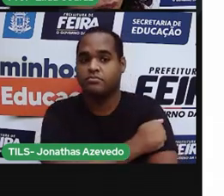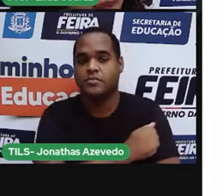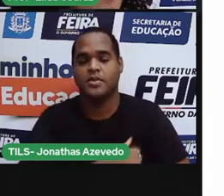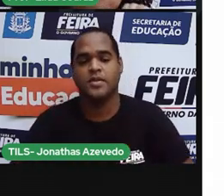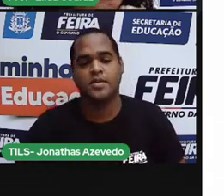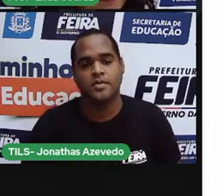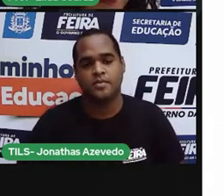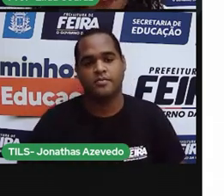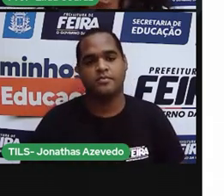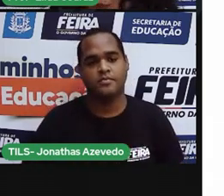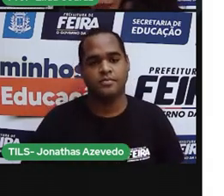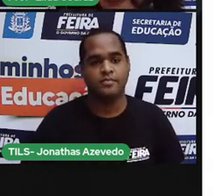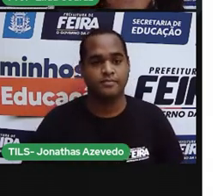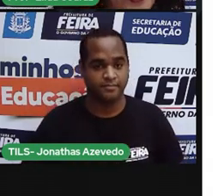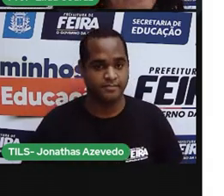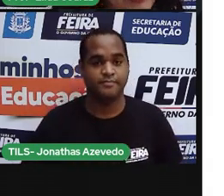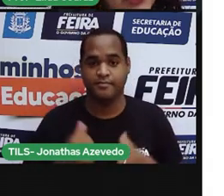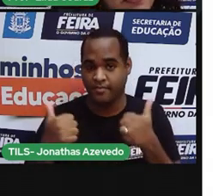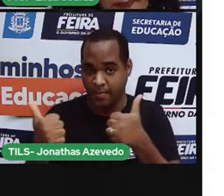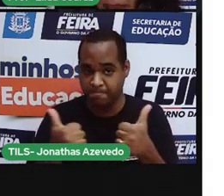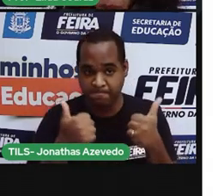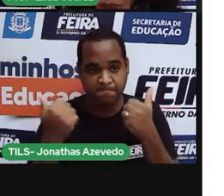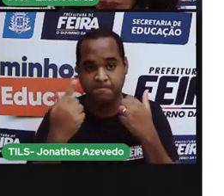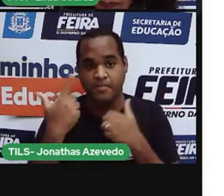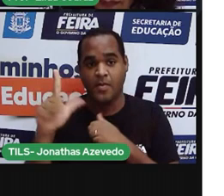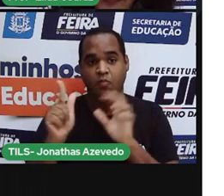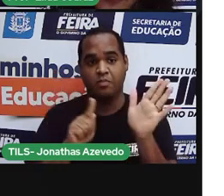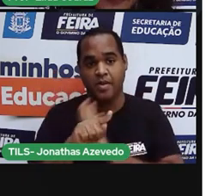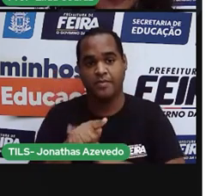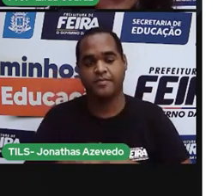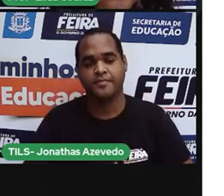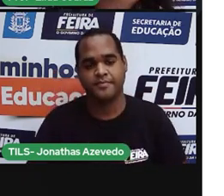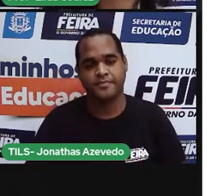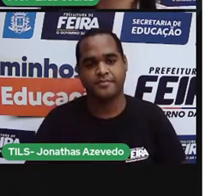Ok? Muito bem. A próxima pergunta.